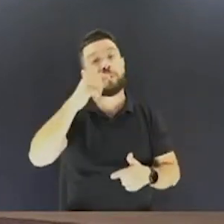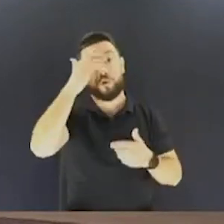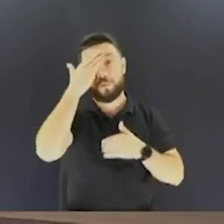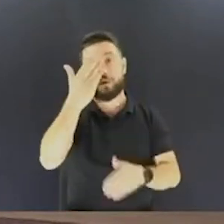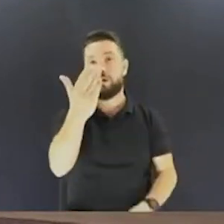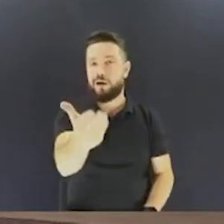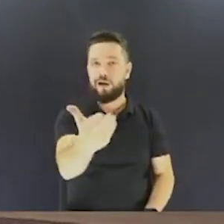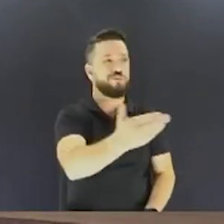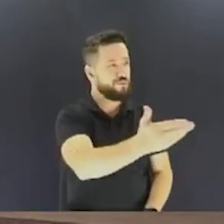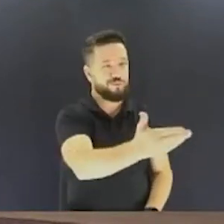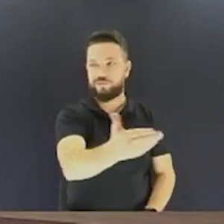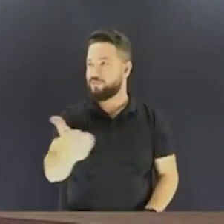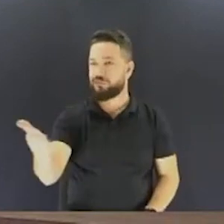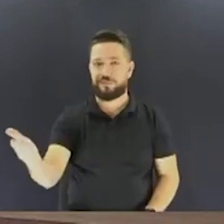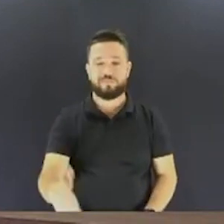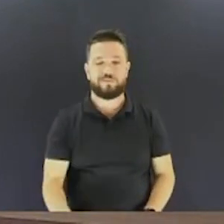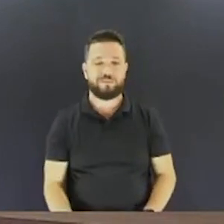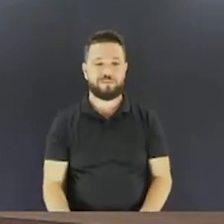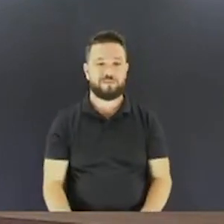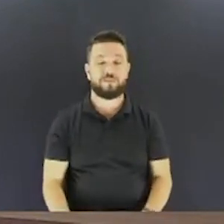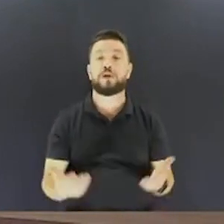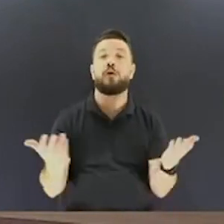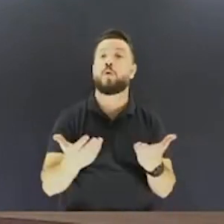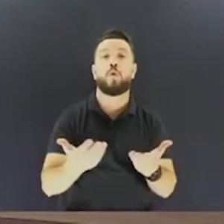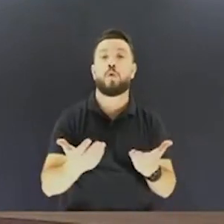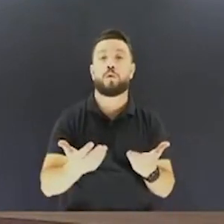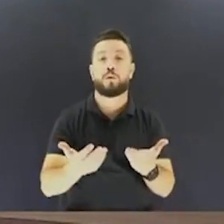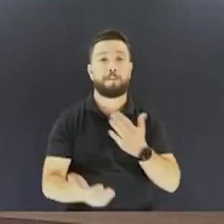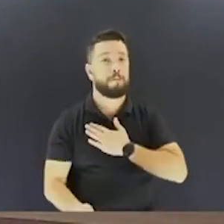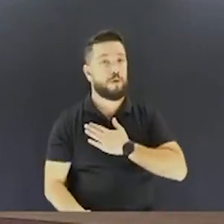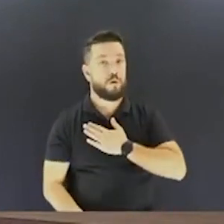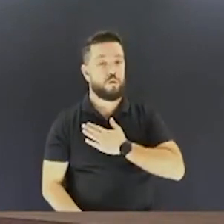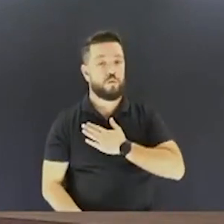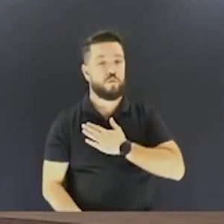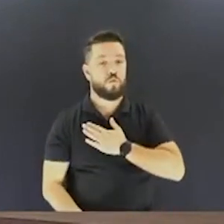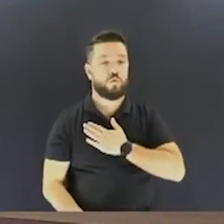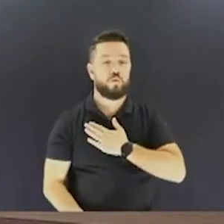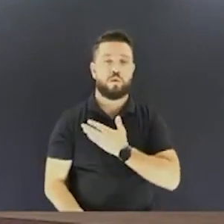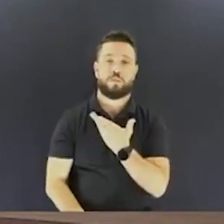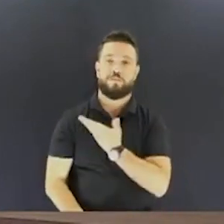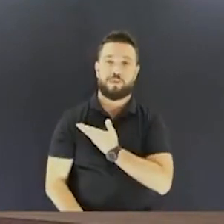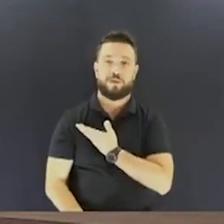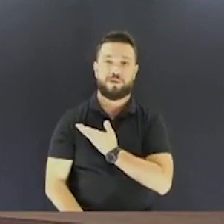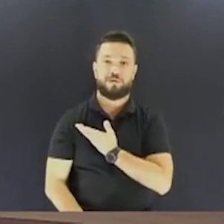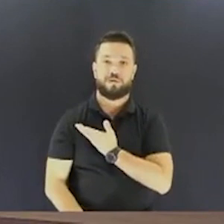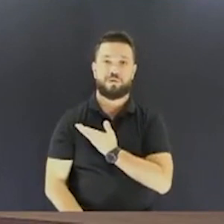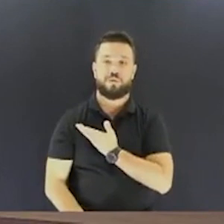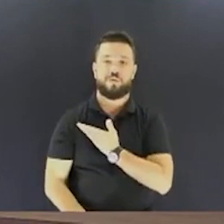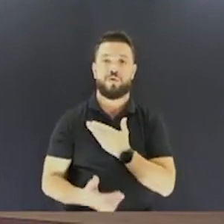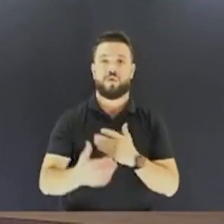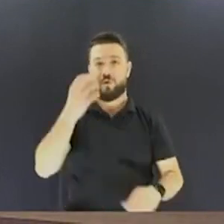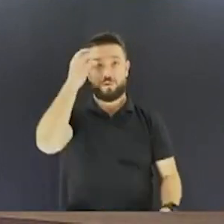obrigado, Ezequias, pela parte. E passo ao meu colega progressista, grande vereador, vereador Oscarino do Povo, para que possa fazer